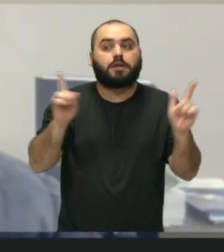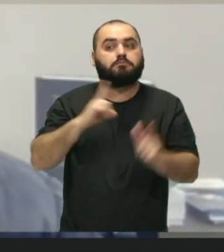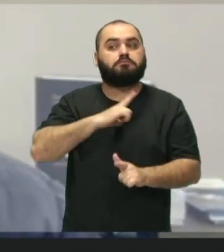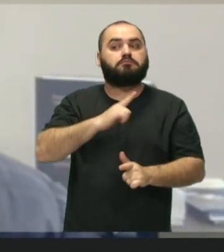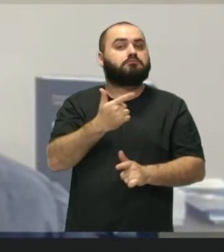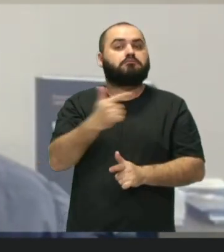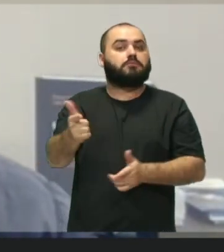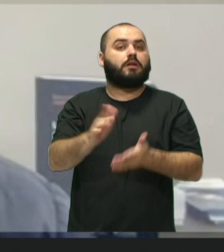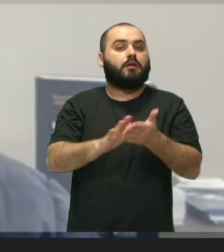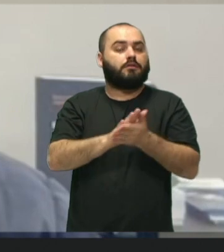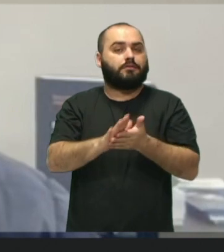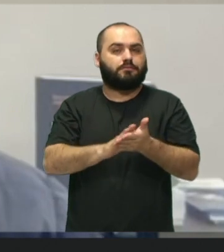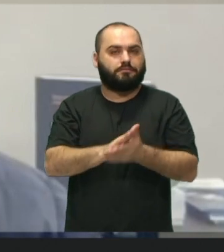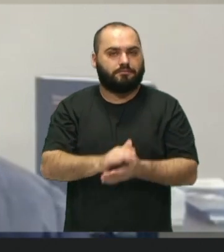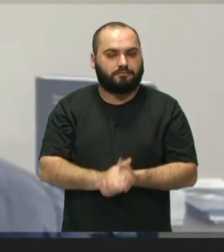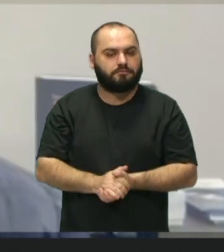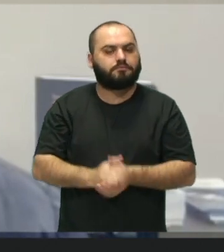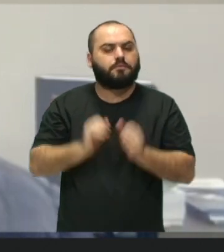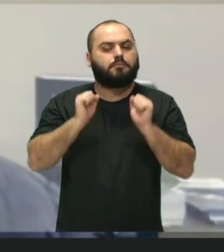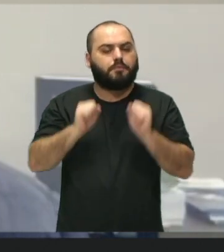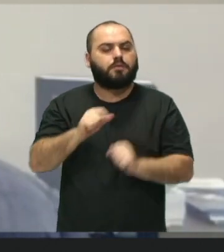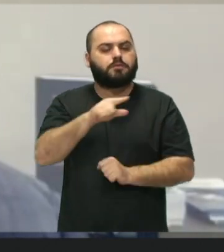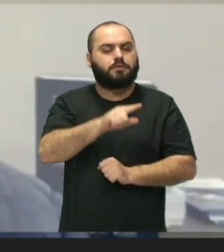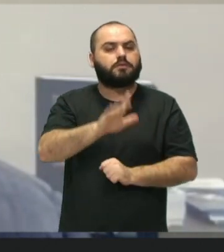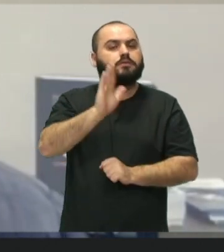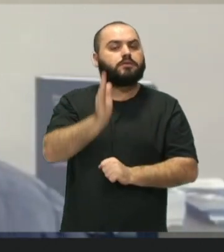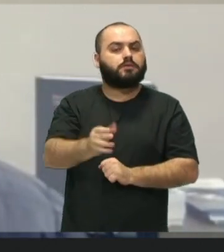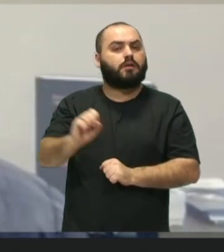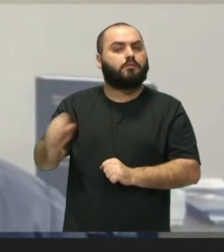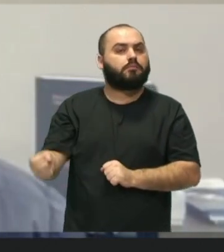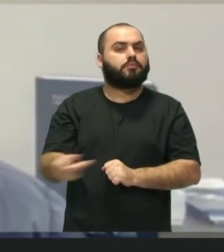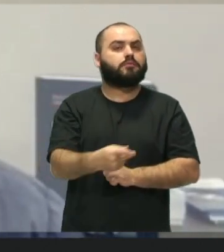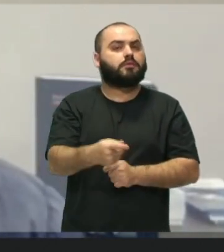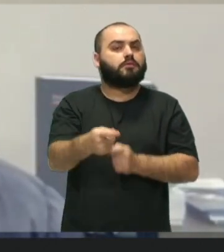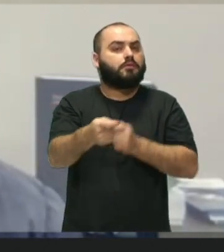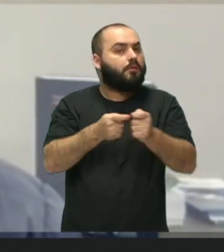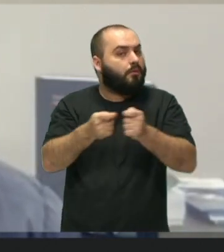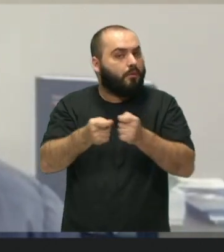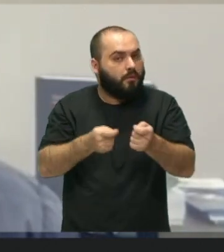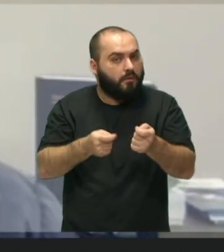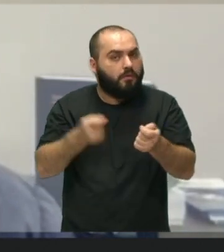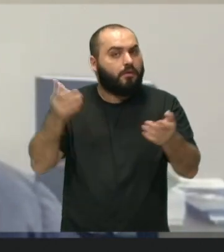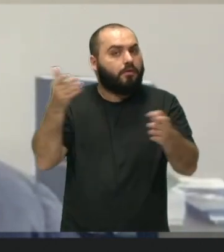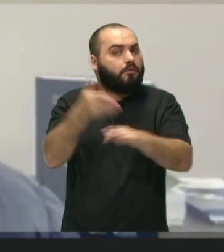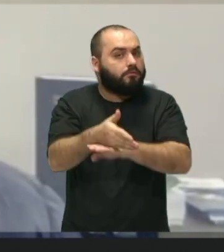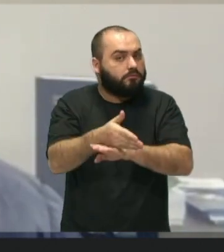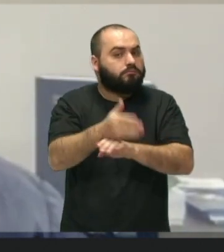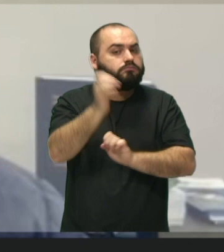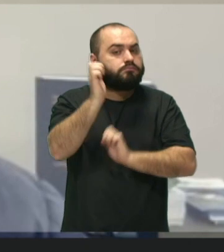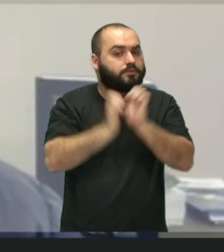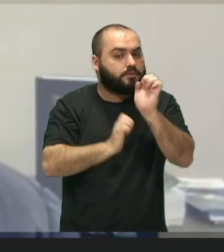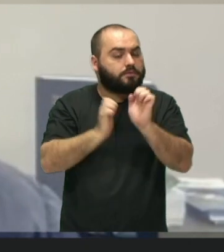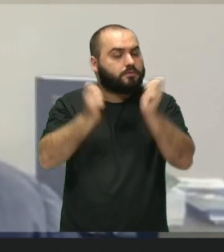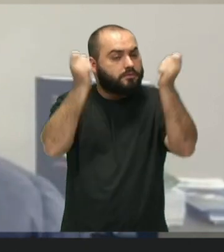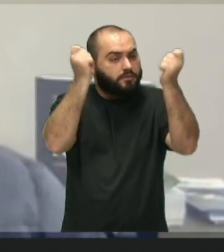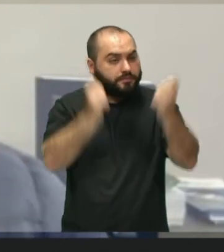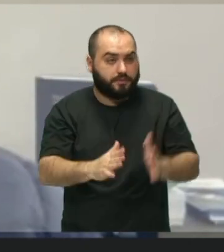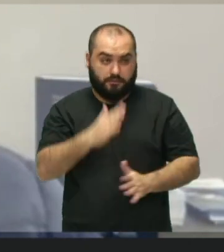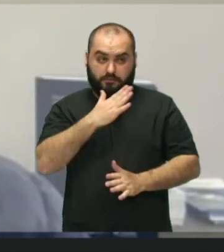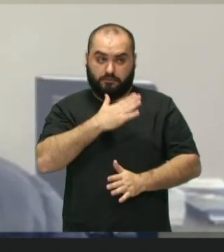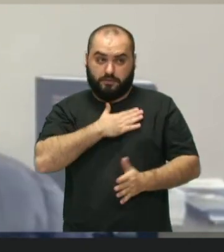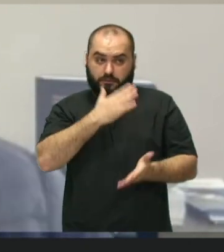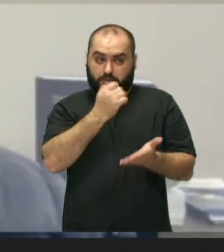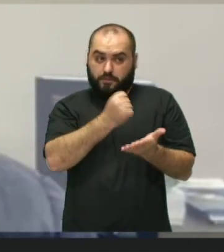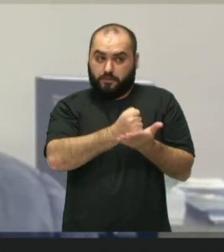aconteceram, para que eles possam ali já sair com oportunidades de negócios, possam entrar na sua empresa e falar, olha, meu contador já tem que separar